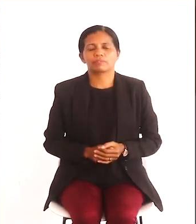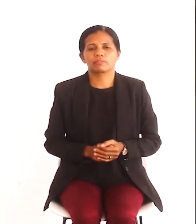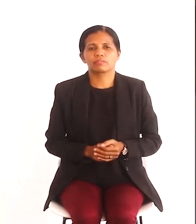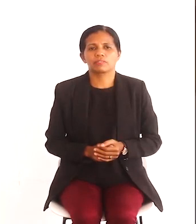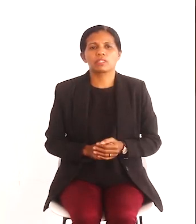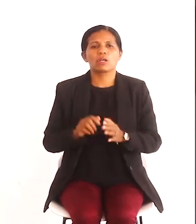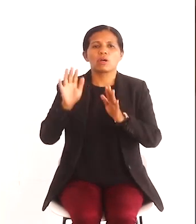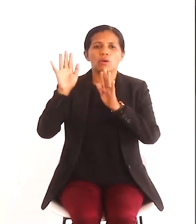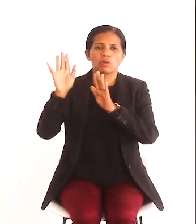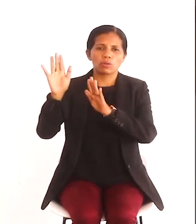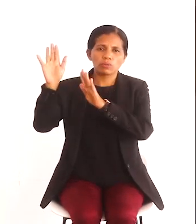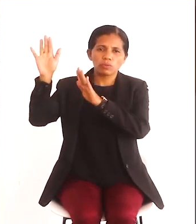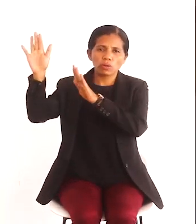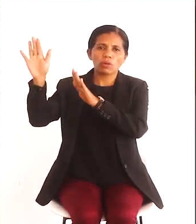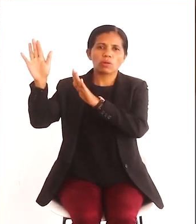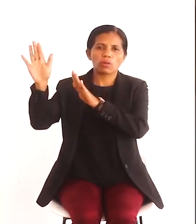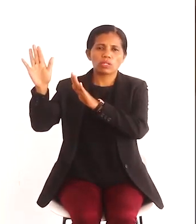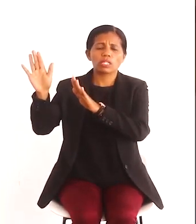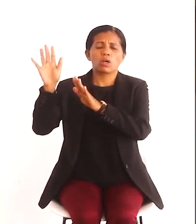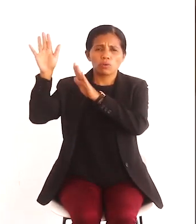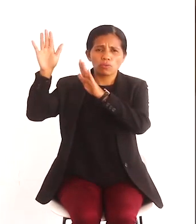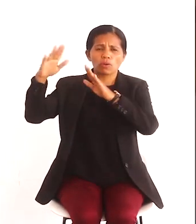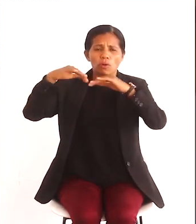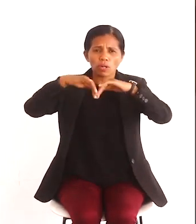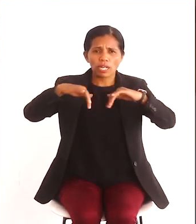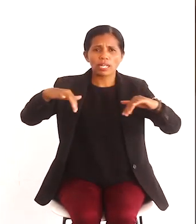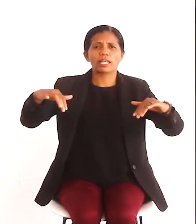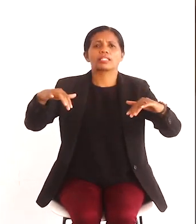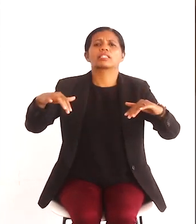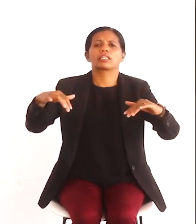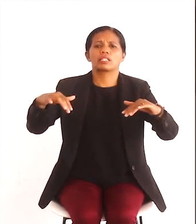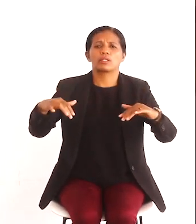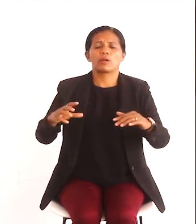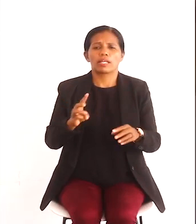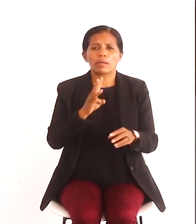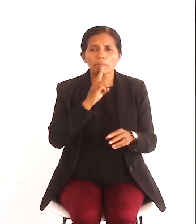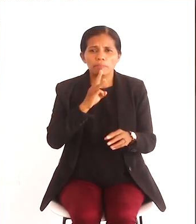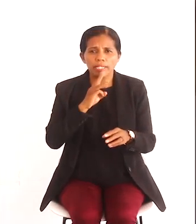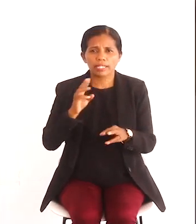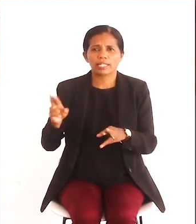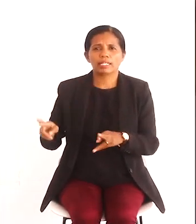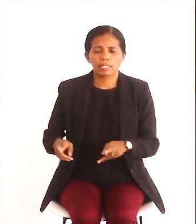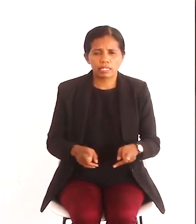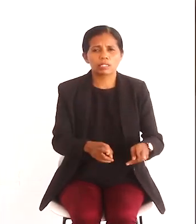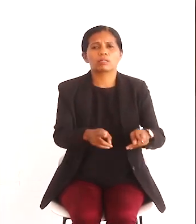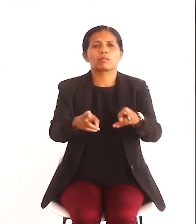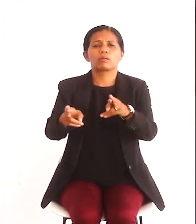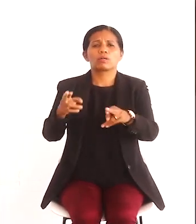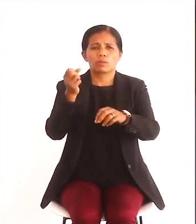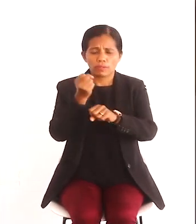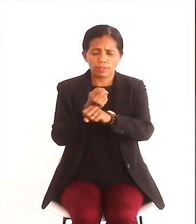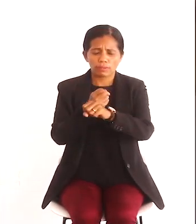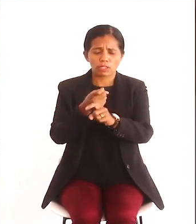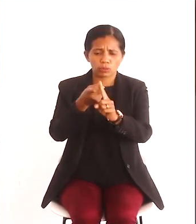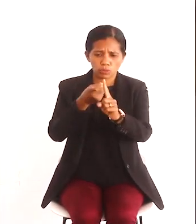montes, vales e fontes, regatos e ribeiros, pedras dos